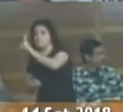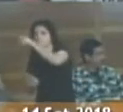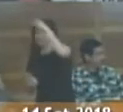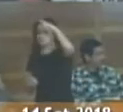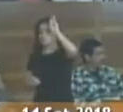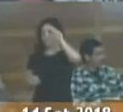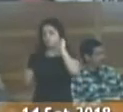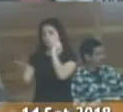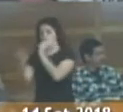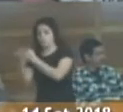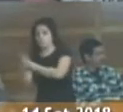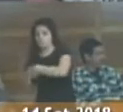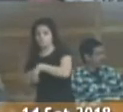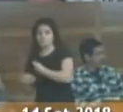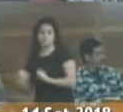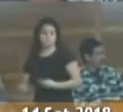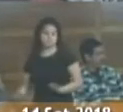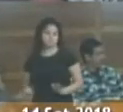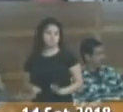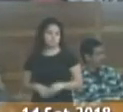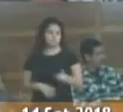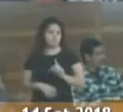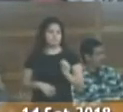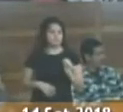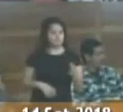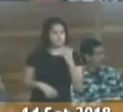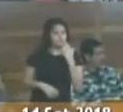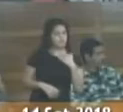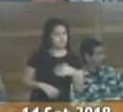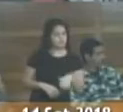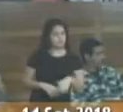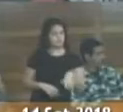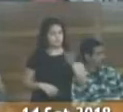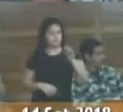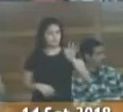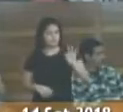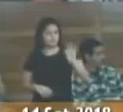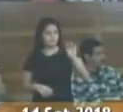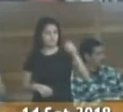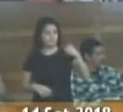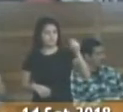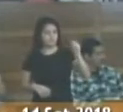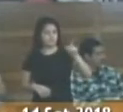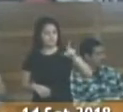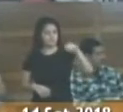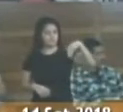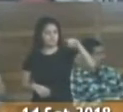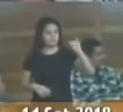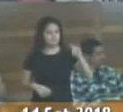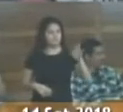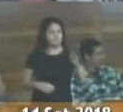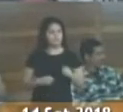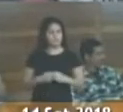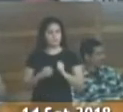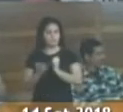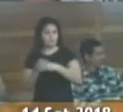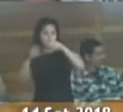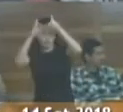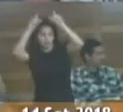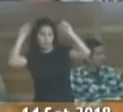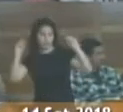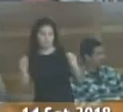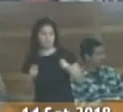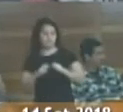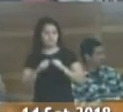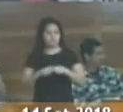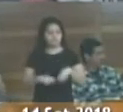poder comprar o que tiver que comprar lá em cima, mas não comprar só um palmito que sai da natureza, não comprar também aquele seu cocar, fazer com que o índio possa ter